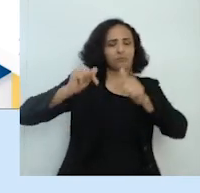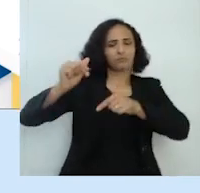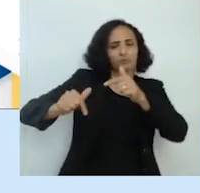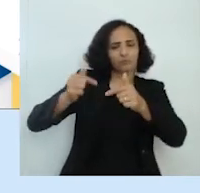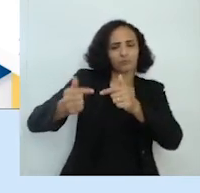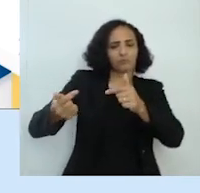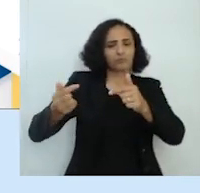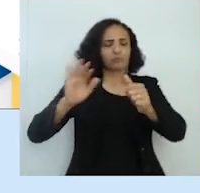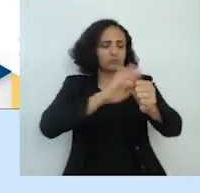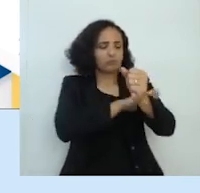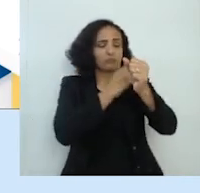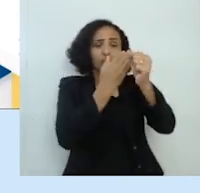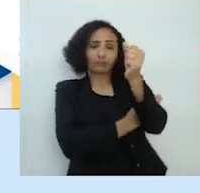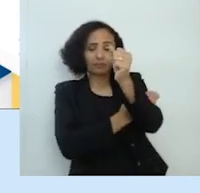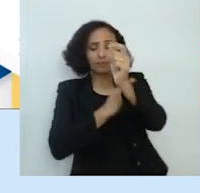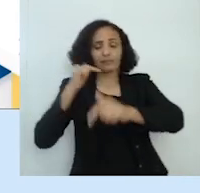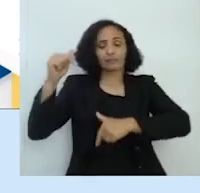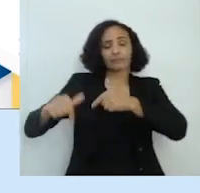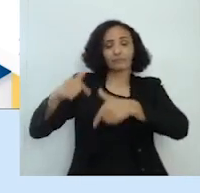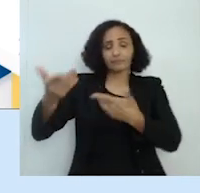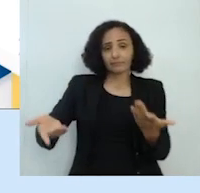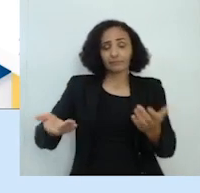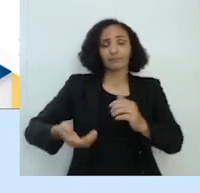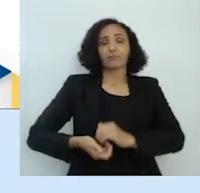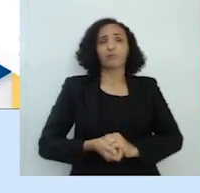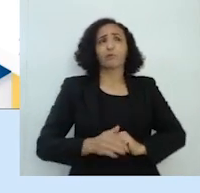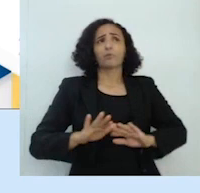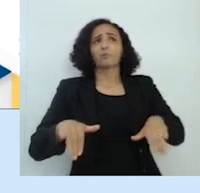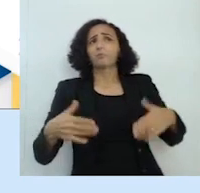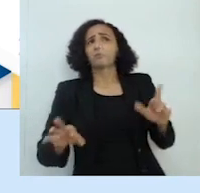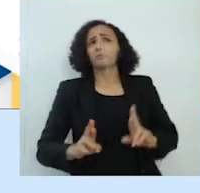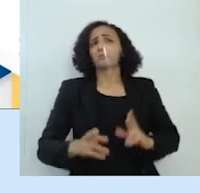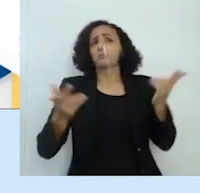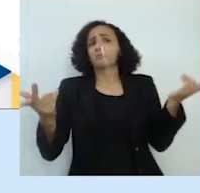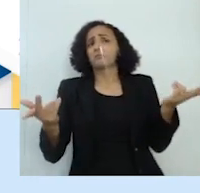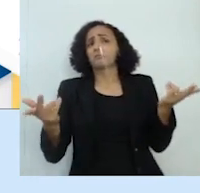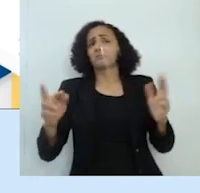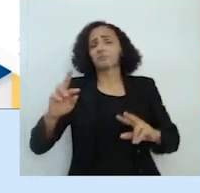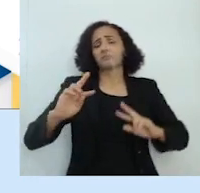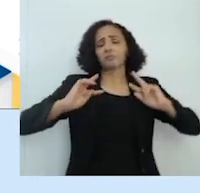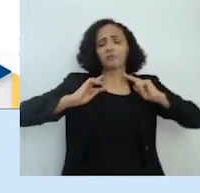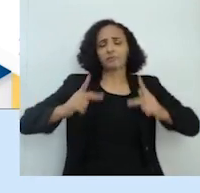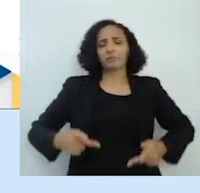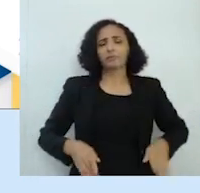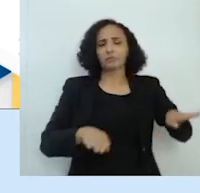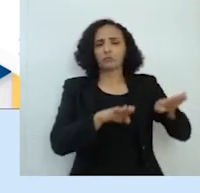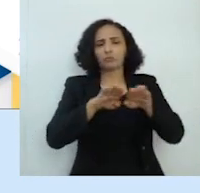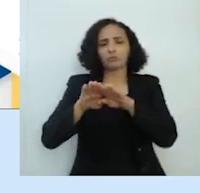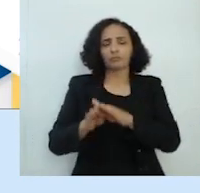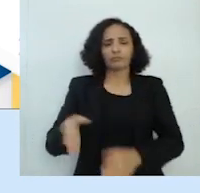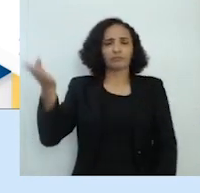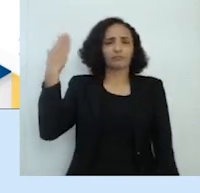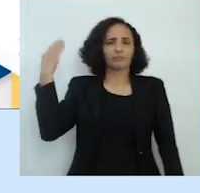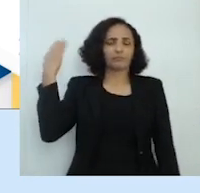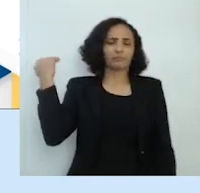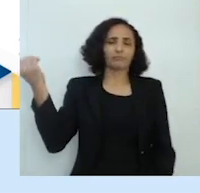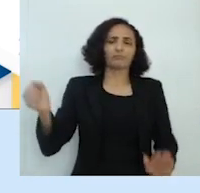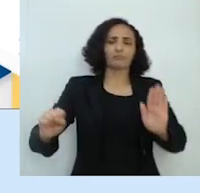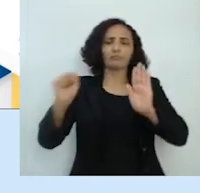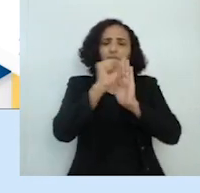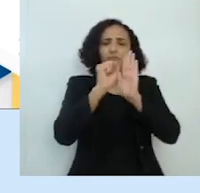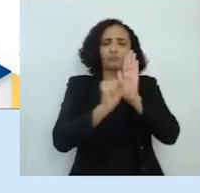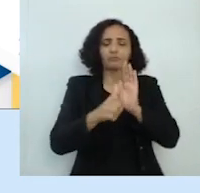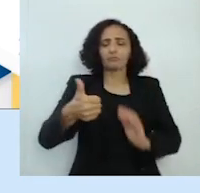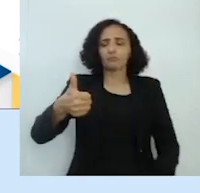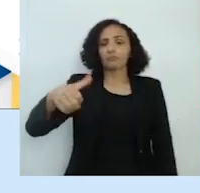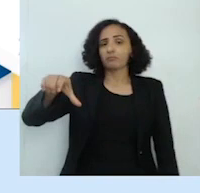que são os empregados. E não há diferenças sociais entre as pessoas. No século XIX, em razão da concentração de